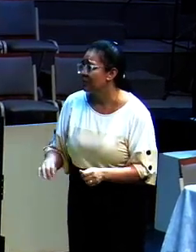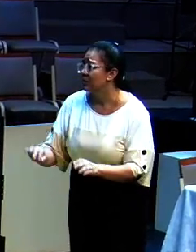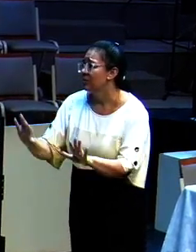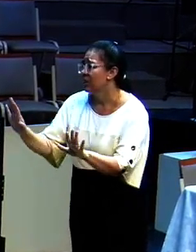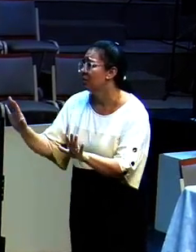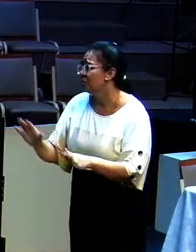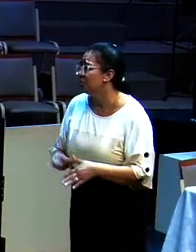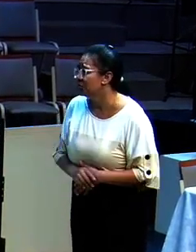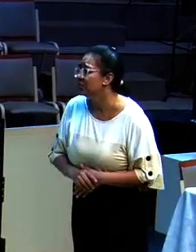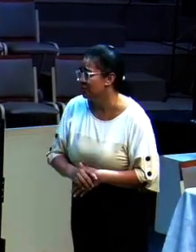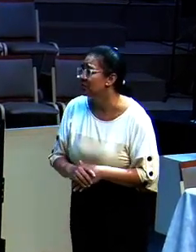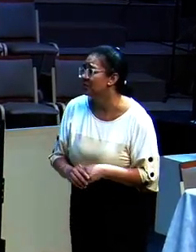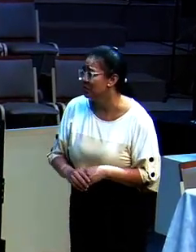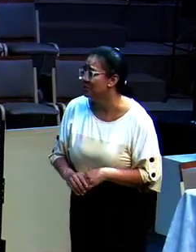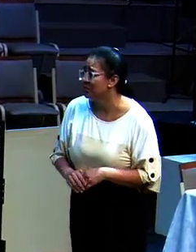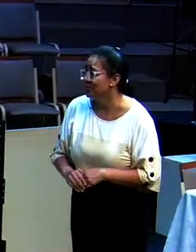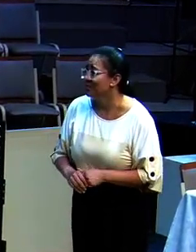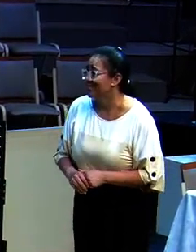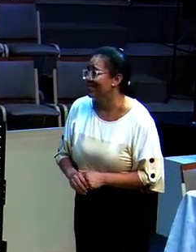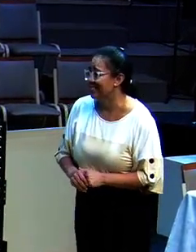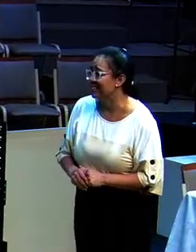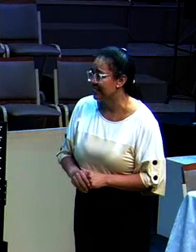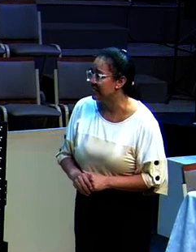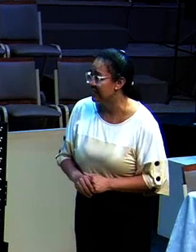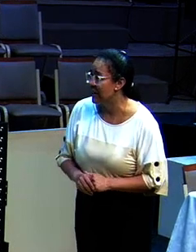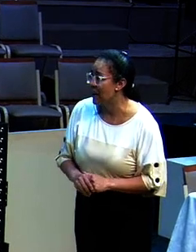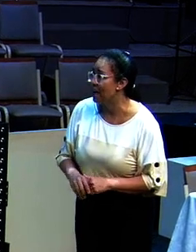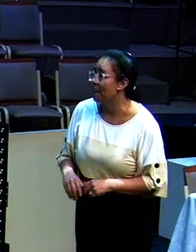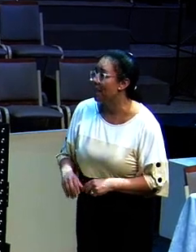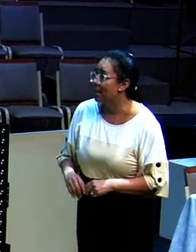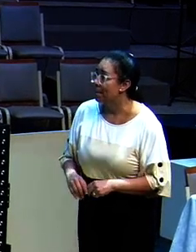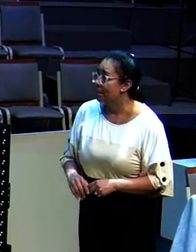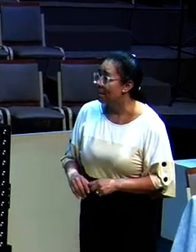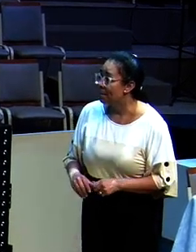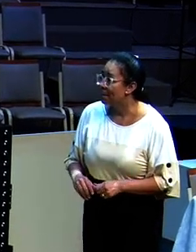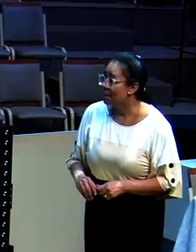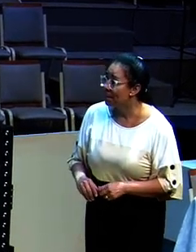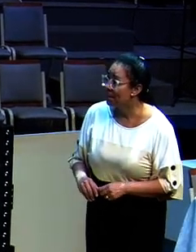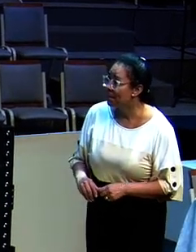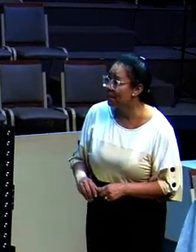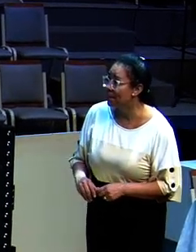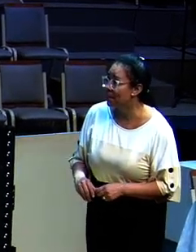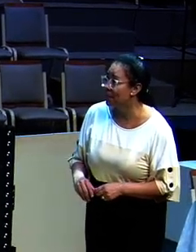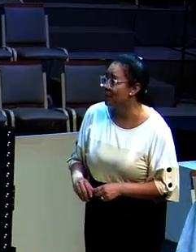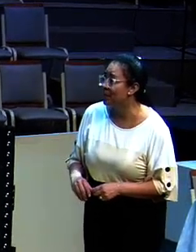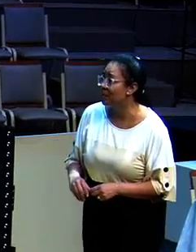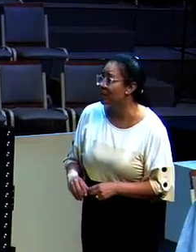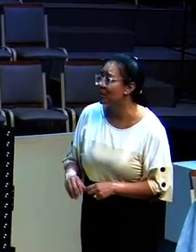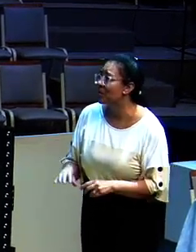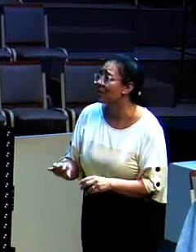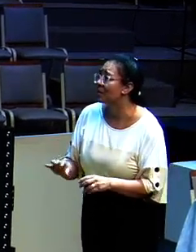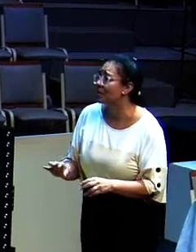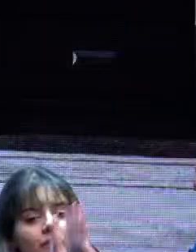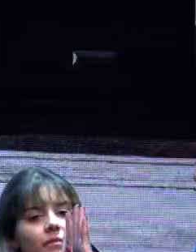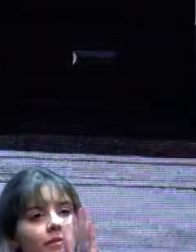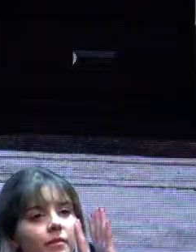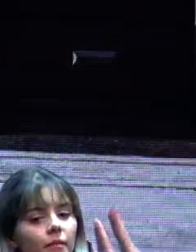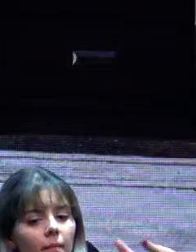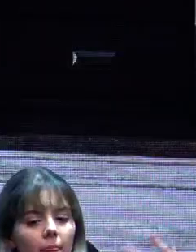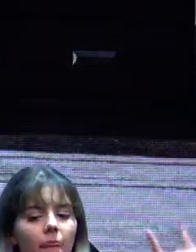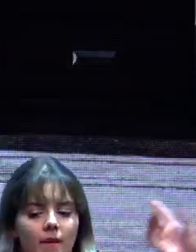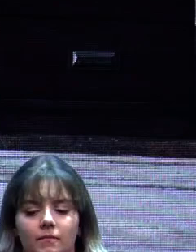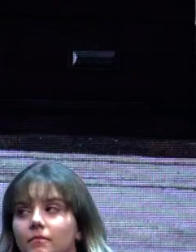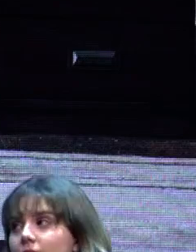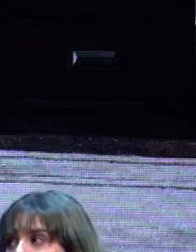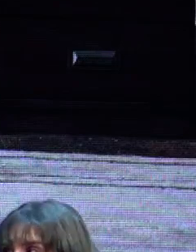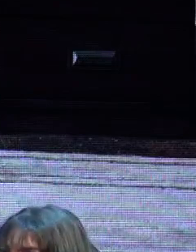assim. Nós, me perdoe. Nós entendemos e acho... Acho melhor a gente ir. Não, vocês podem ficar.